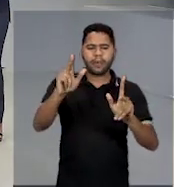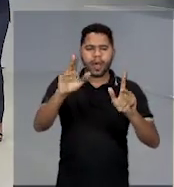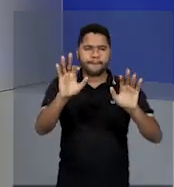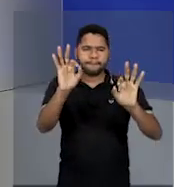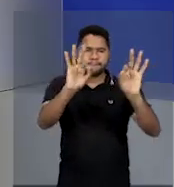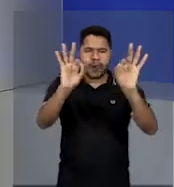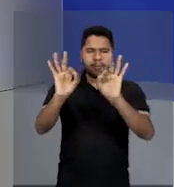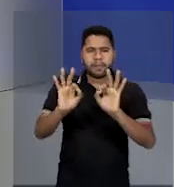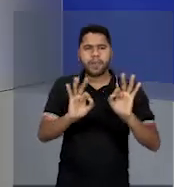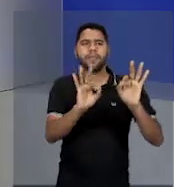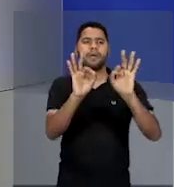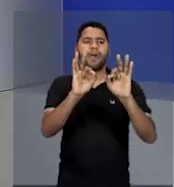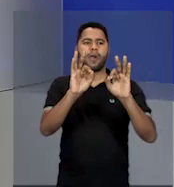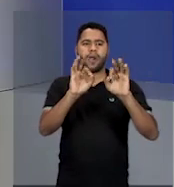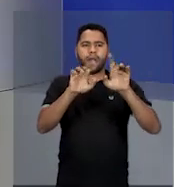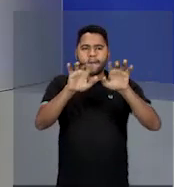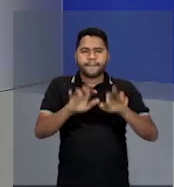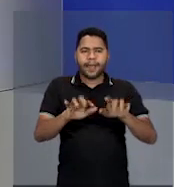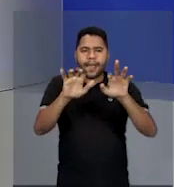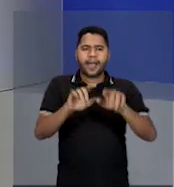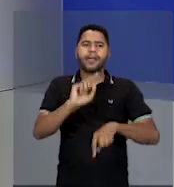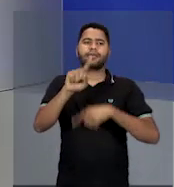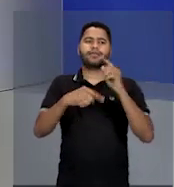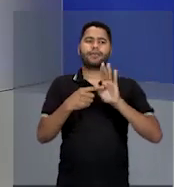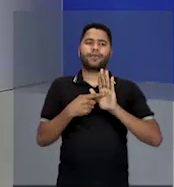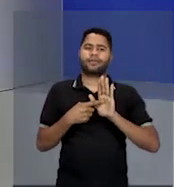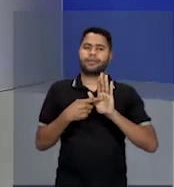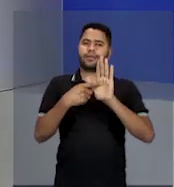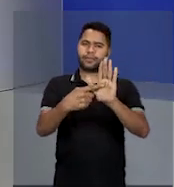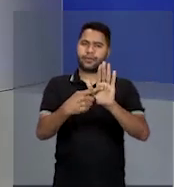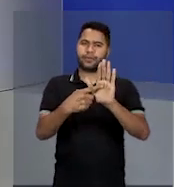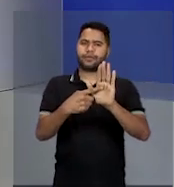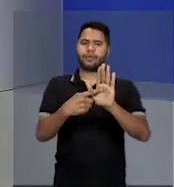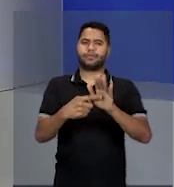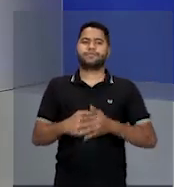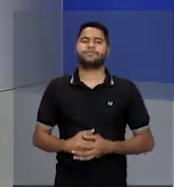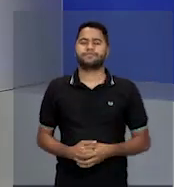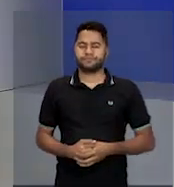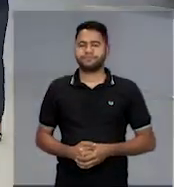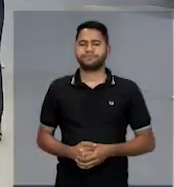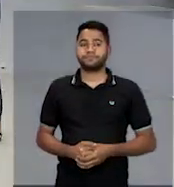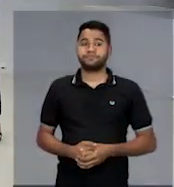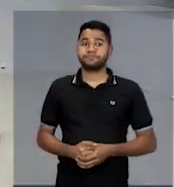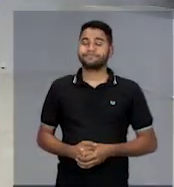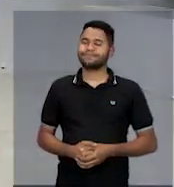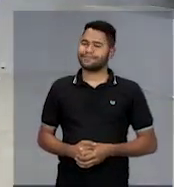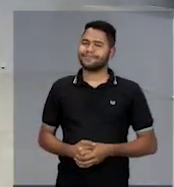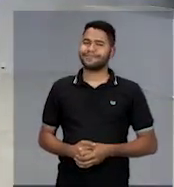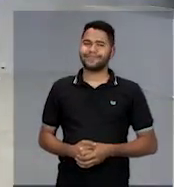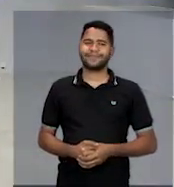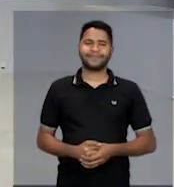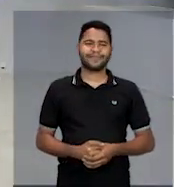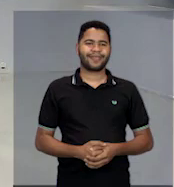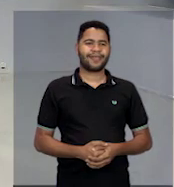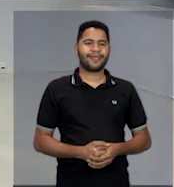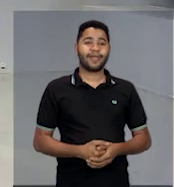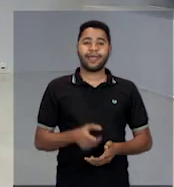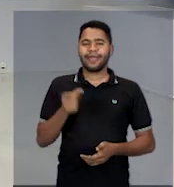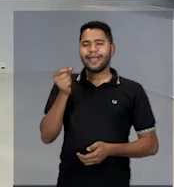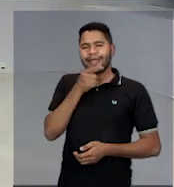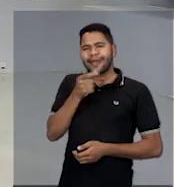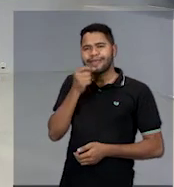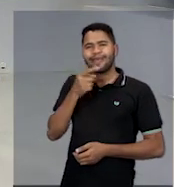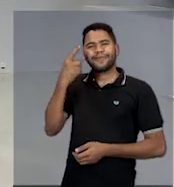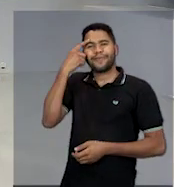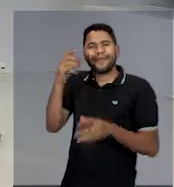essa matéria, escrevo o script e depois apresento essa matéria no jornal. É engraçado, né, gente? A gente acha que é